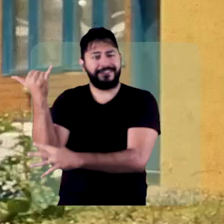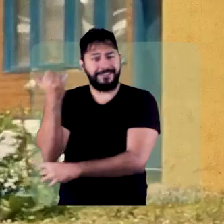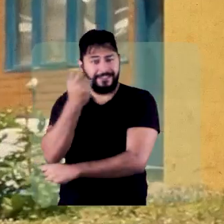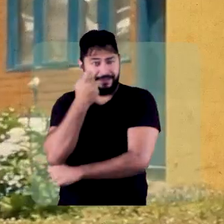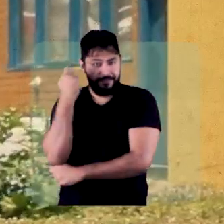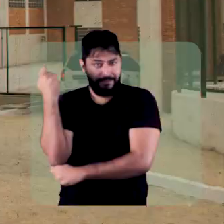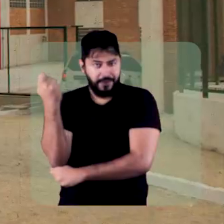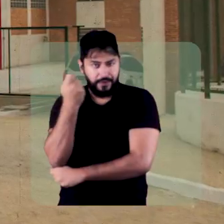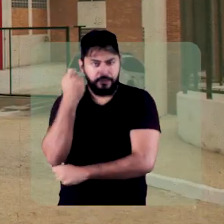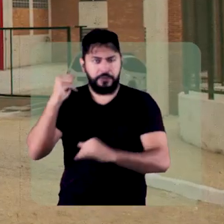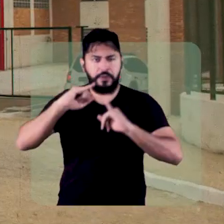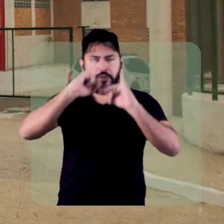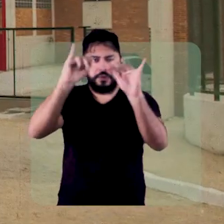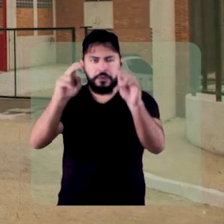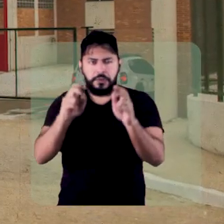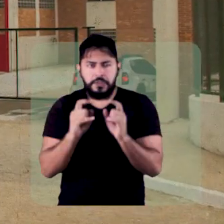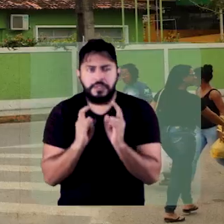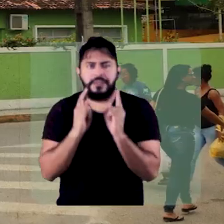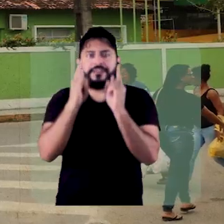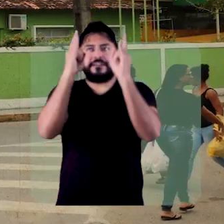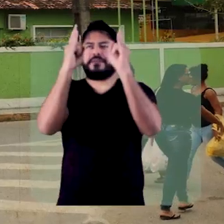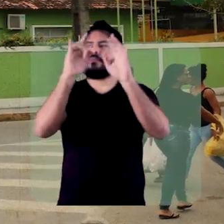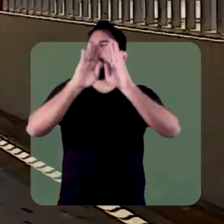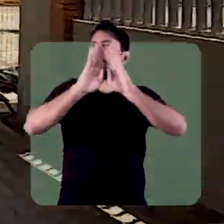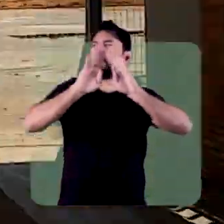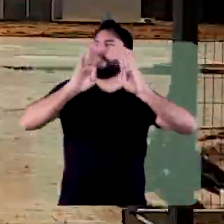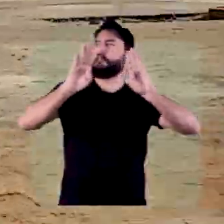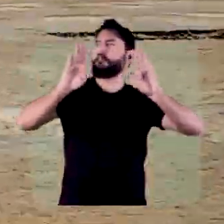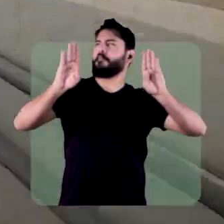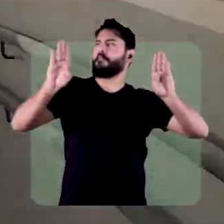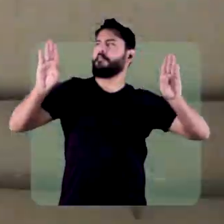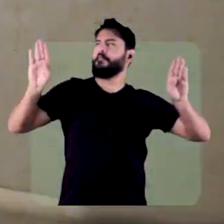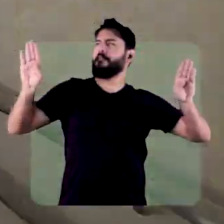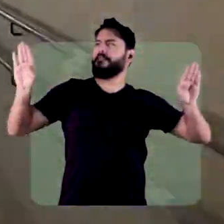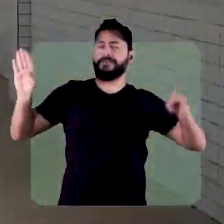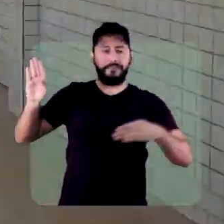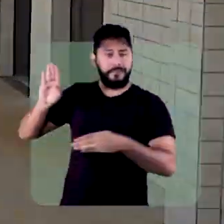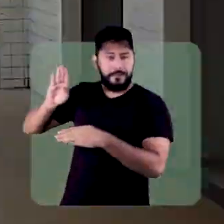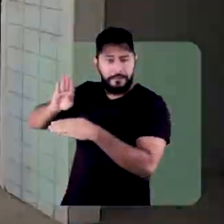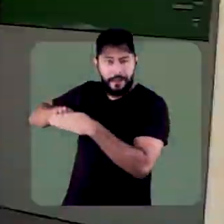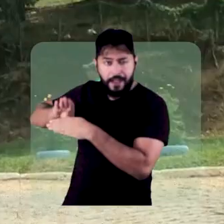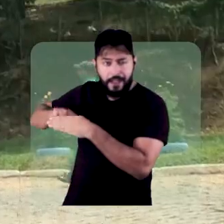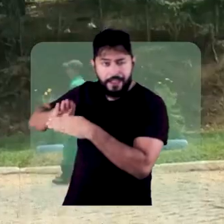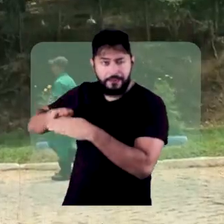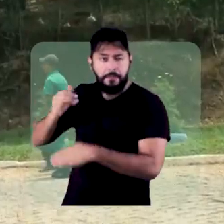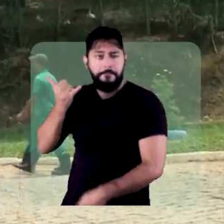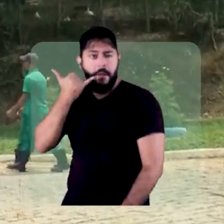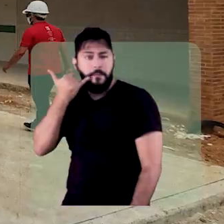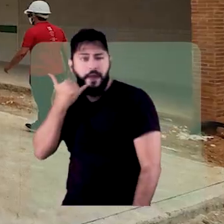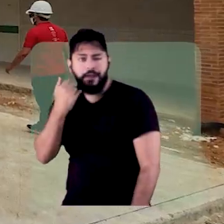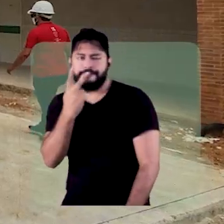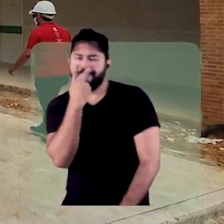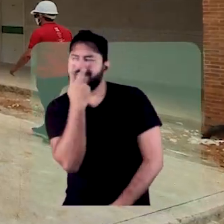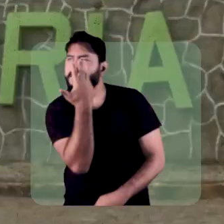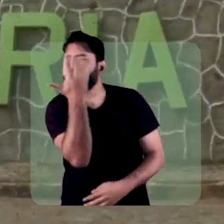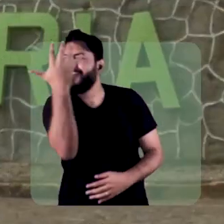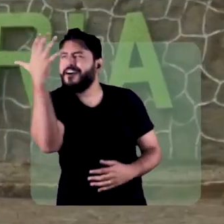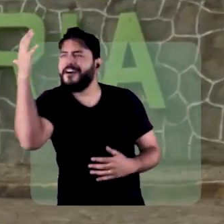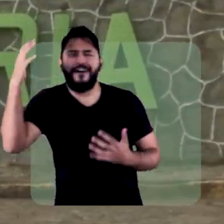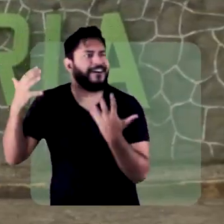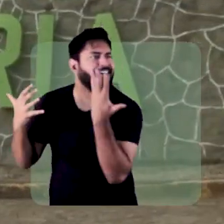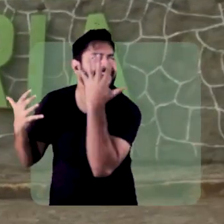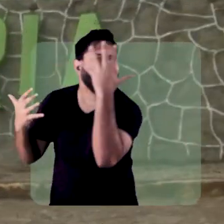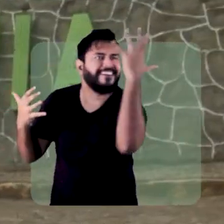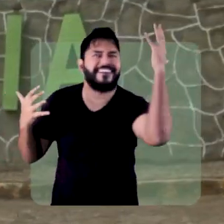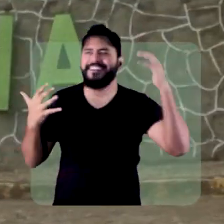atenção direitinho, Abreu e Lima, Jaboatão, tem muitos campi novinhos. Barreiros, Palmares e Vitória